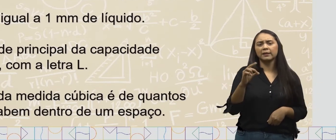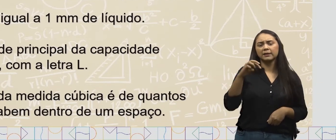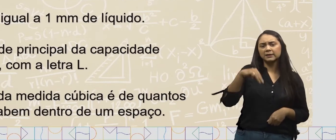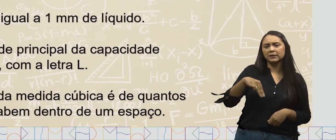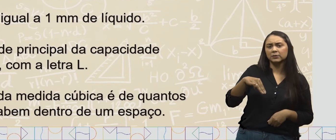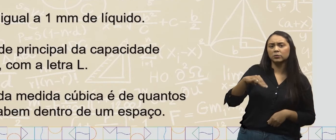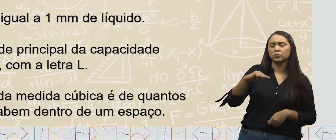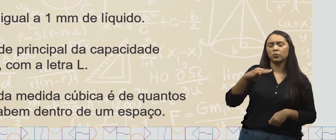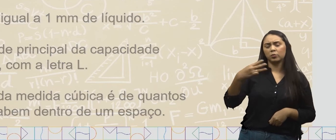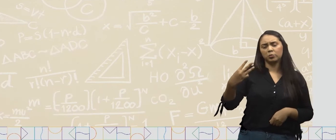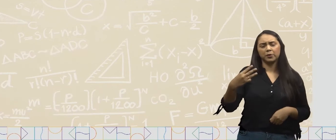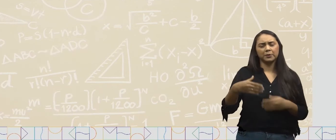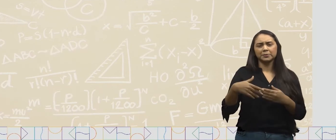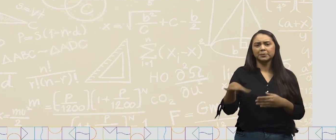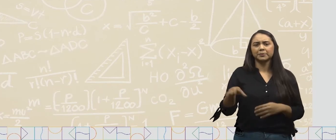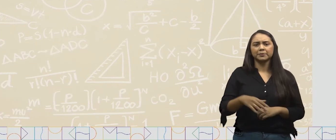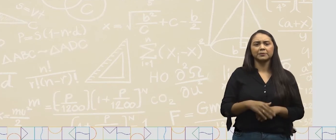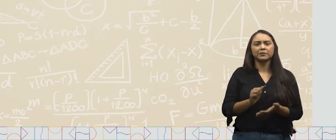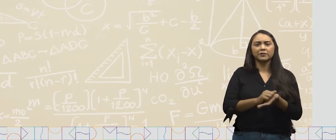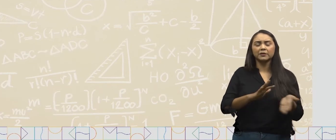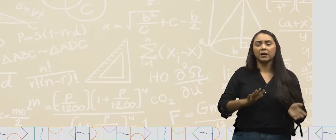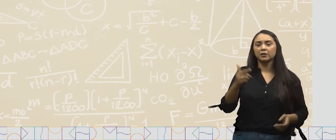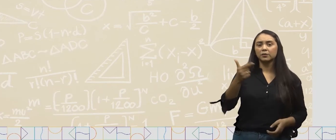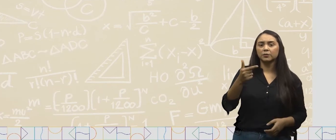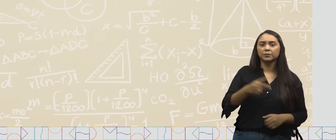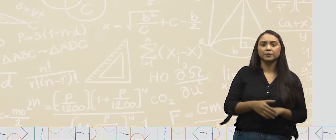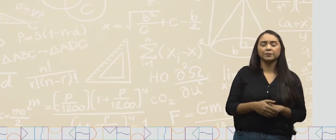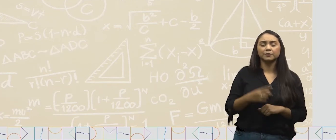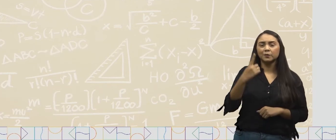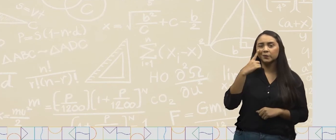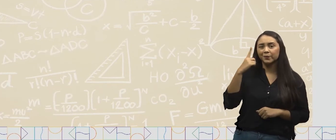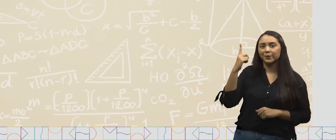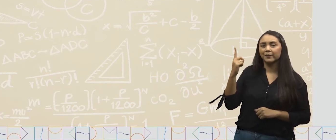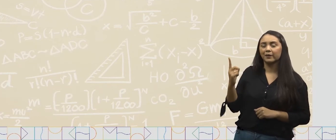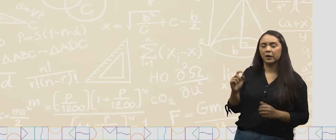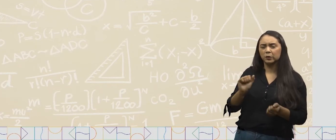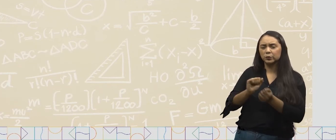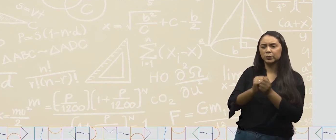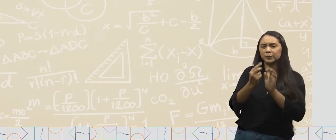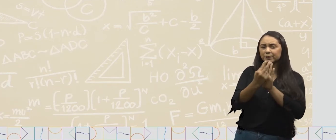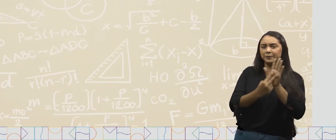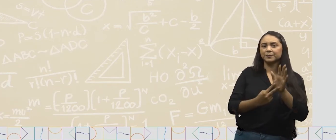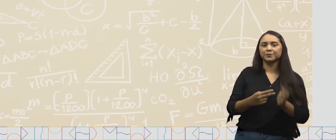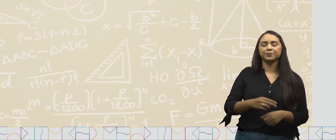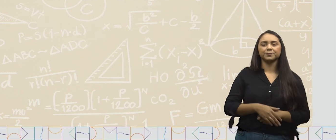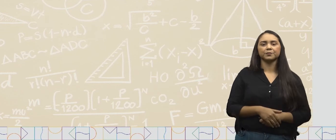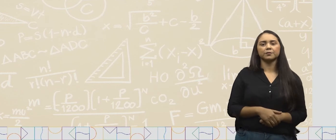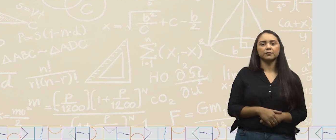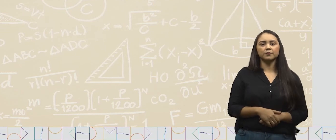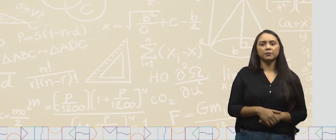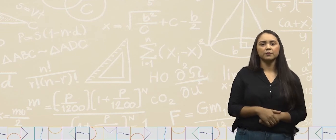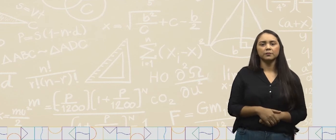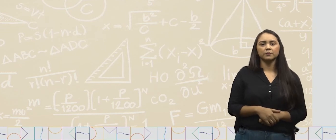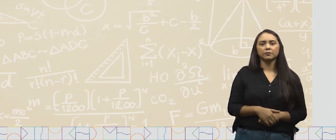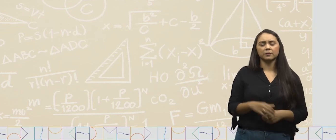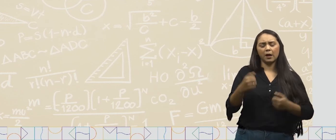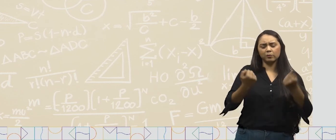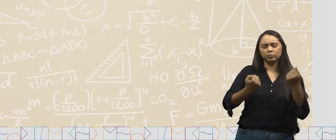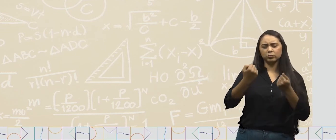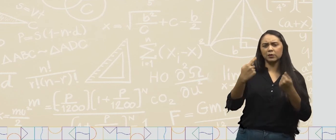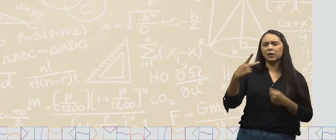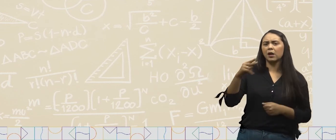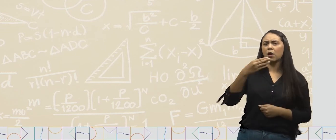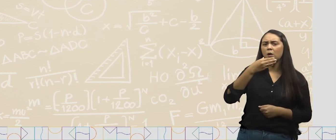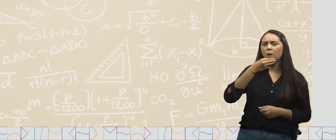e assim por diante. A atividade número 2, observe bem aí, vamos ler juntos. O automóvel de